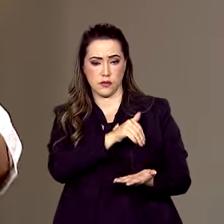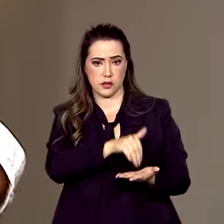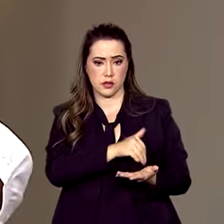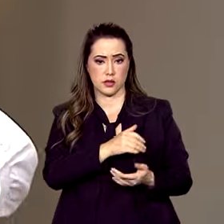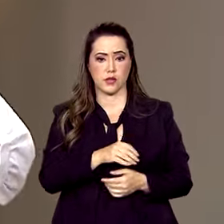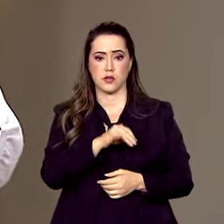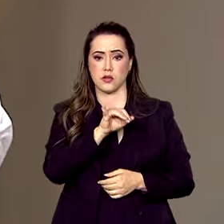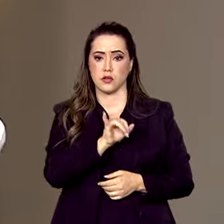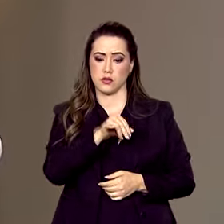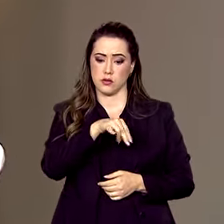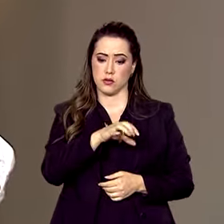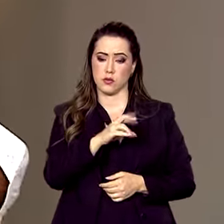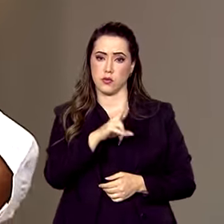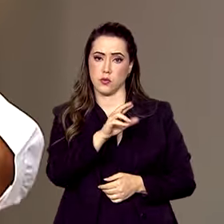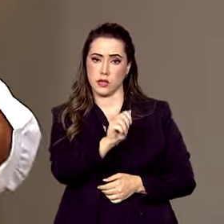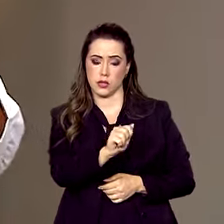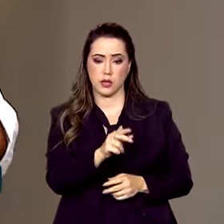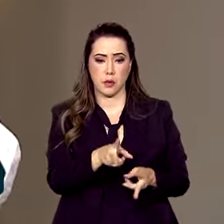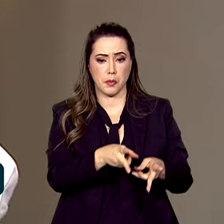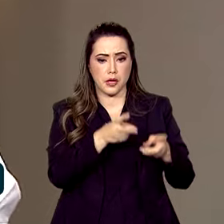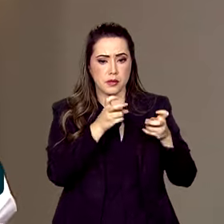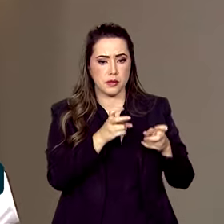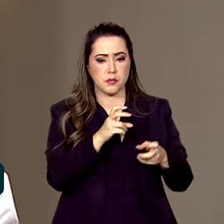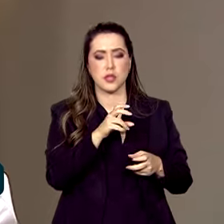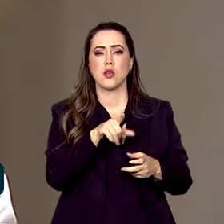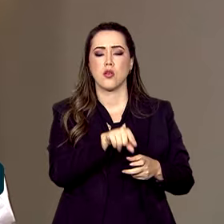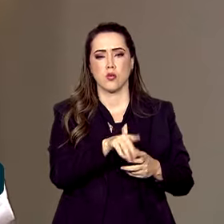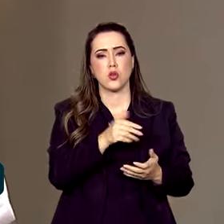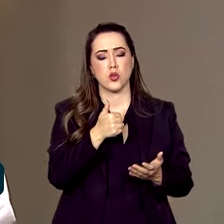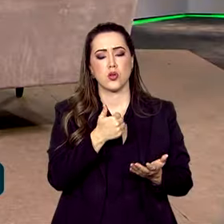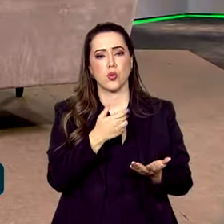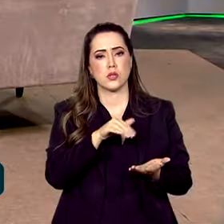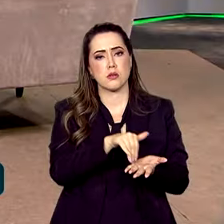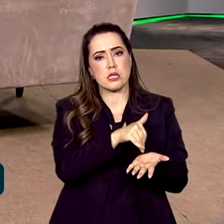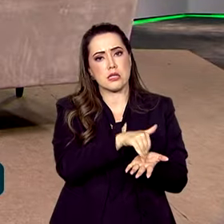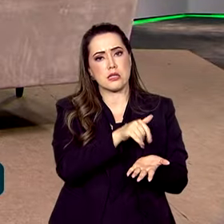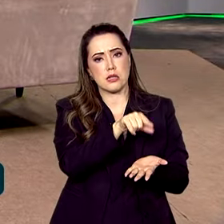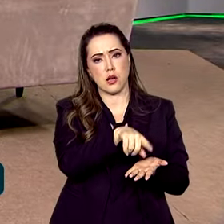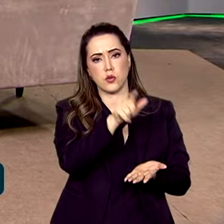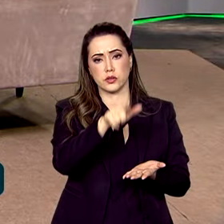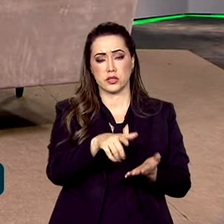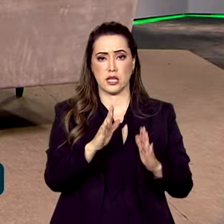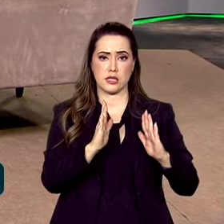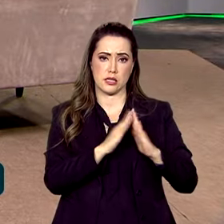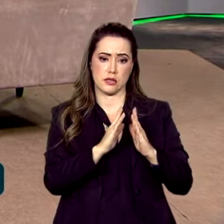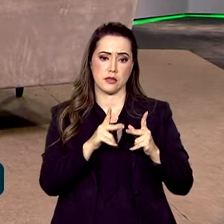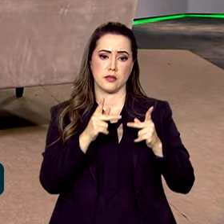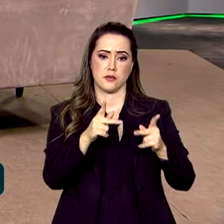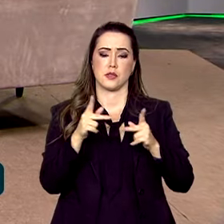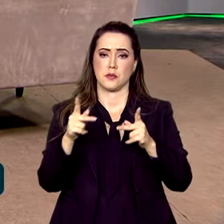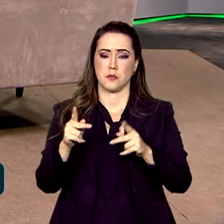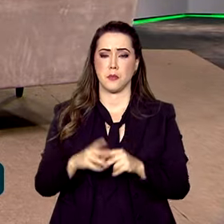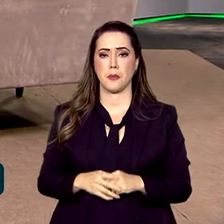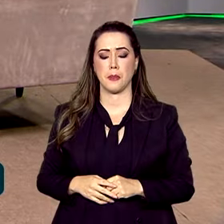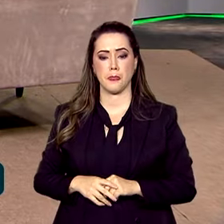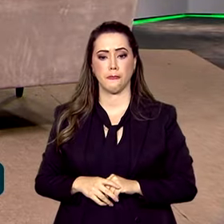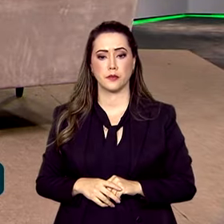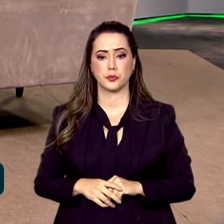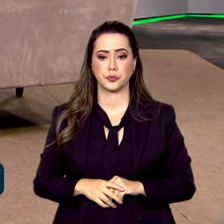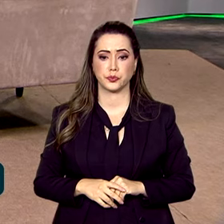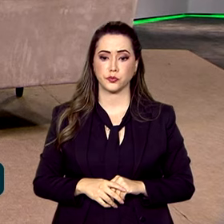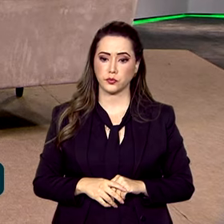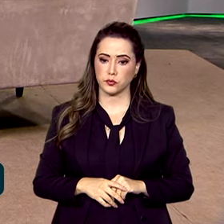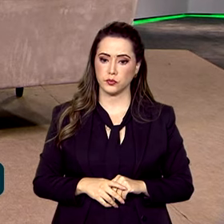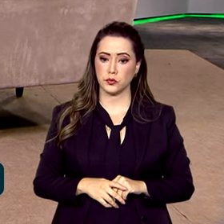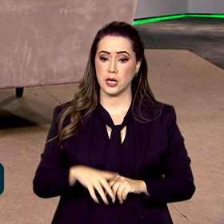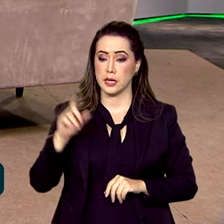o INCRA identificou, né, e fez o cadastro dessas unidades que foram visitadas. Agora, as